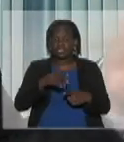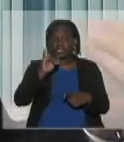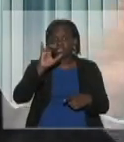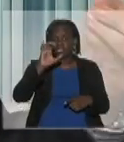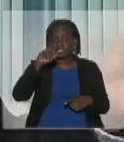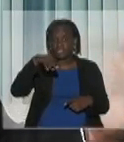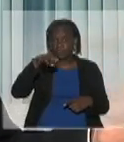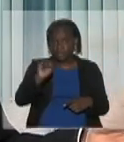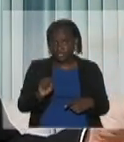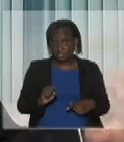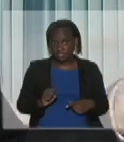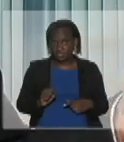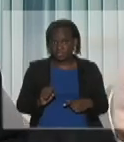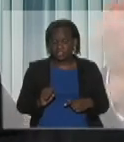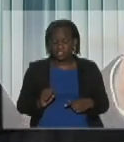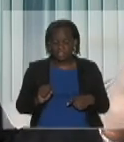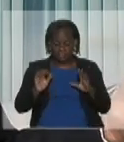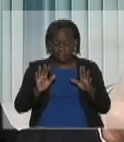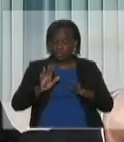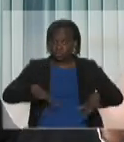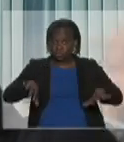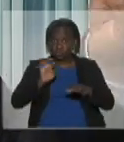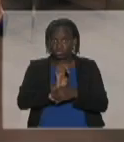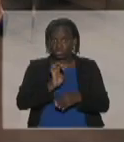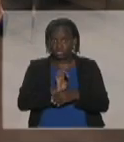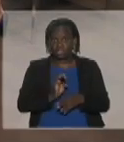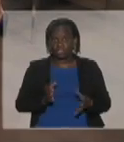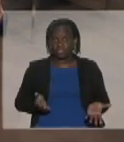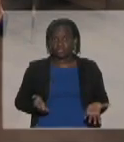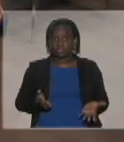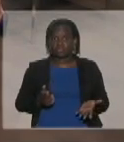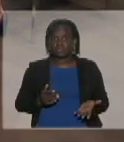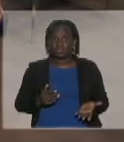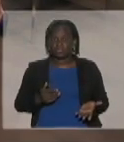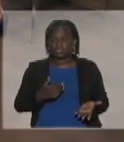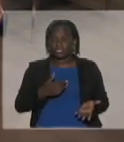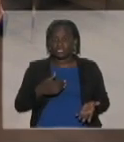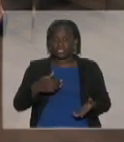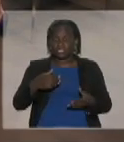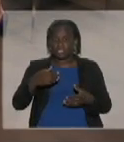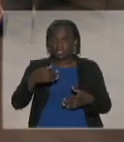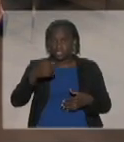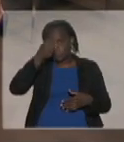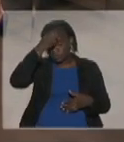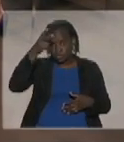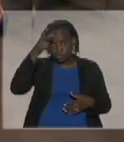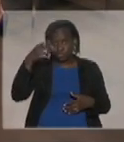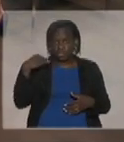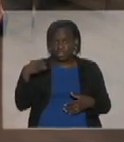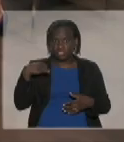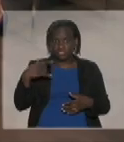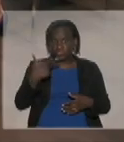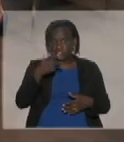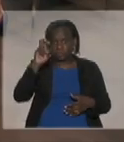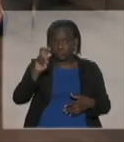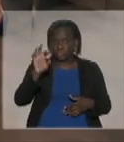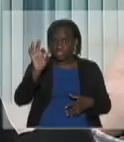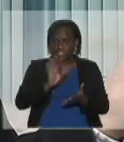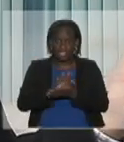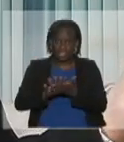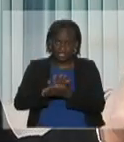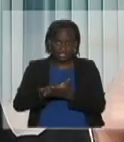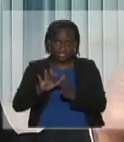do ICMS. Mas fica todo no Estado, não vai nada para o município. Zero para o município, não tem 25% para os municípios. Mas